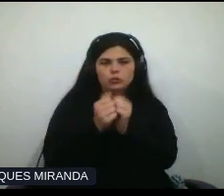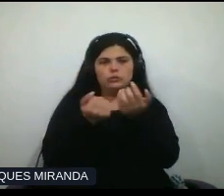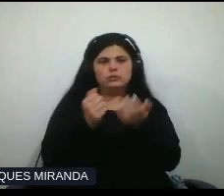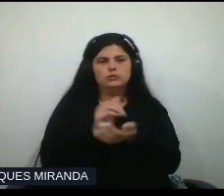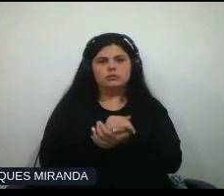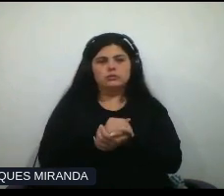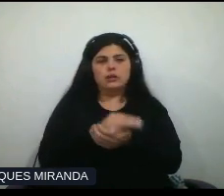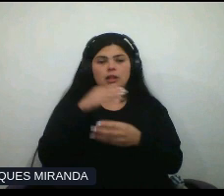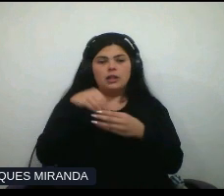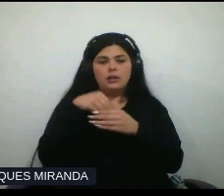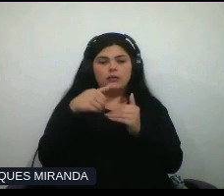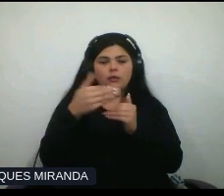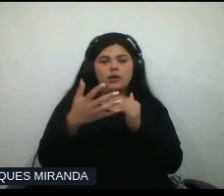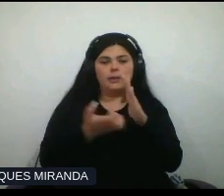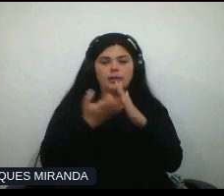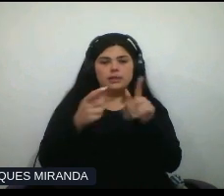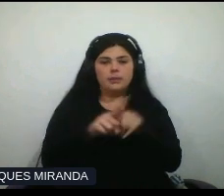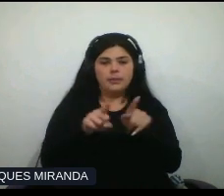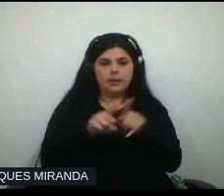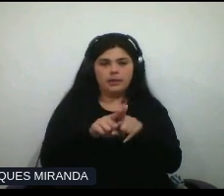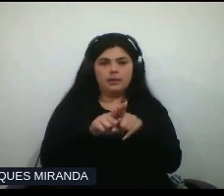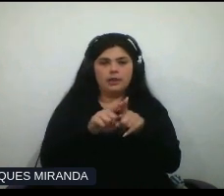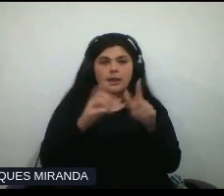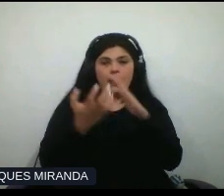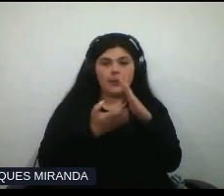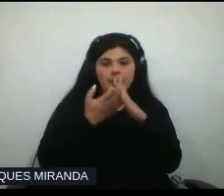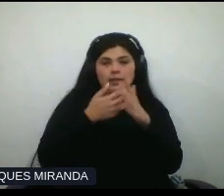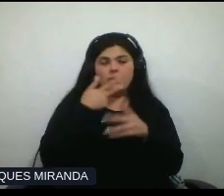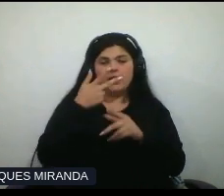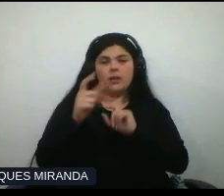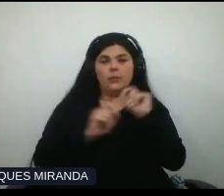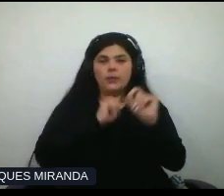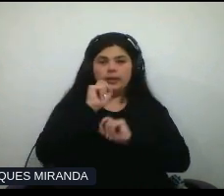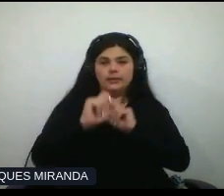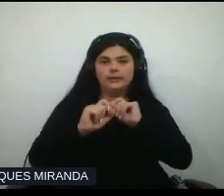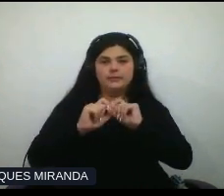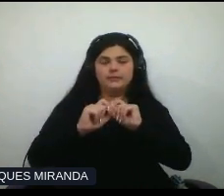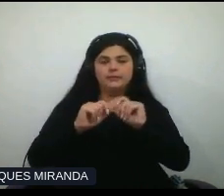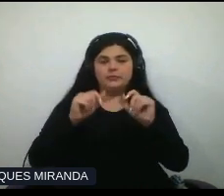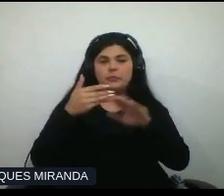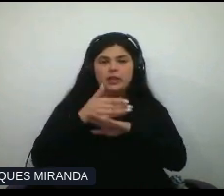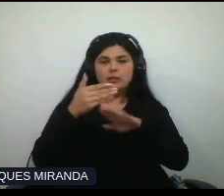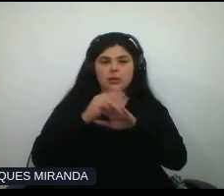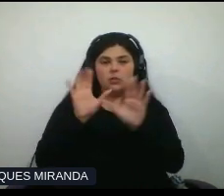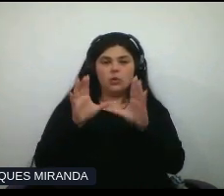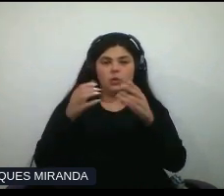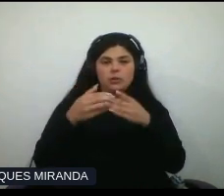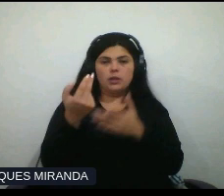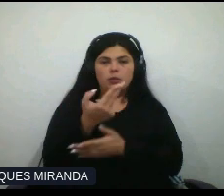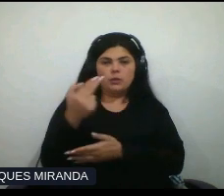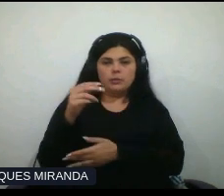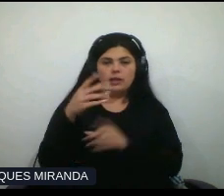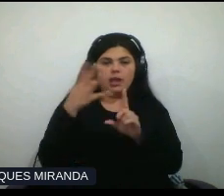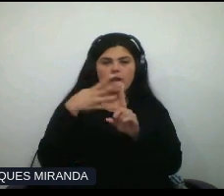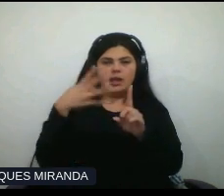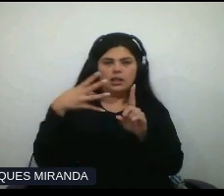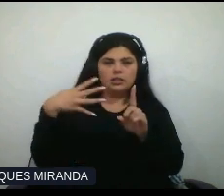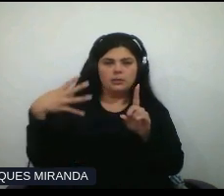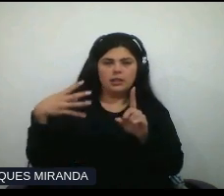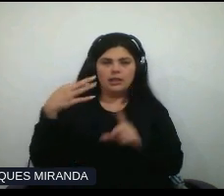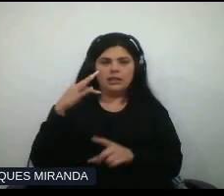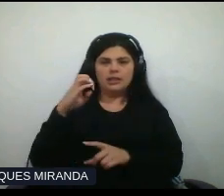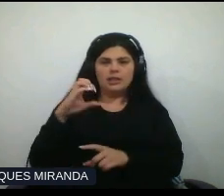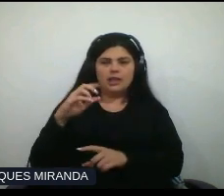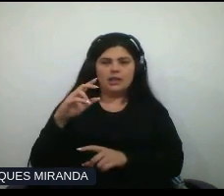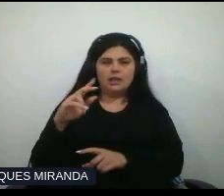dentro e fora da empresa. Essas empresas que eu citei, eu fazia parte de um comitê que chamava LGBT Tech, que